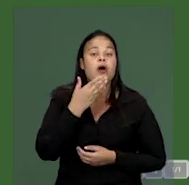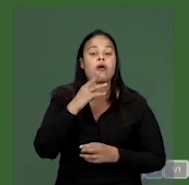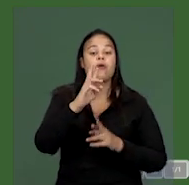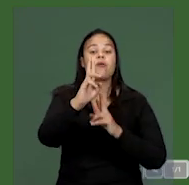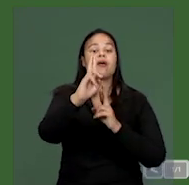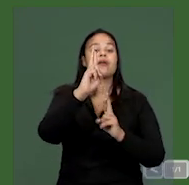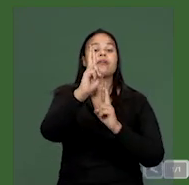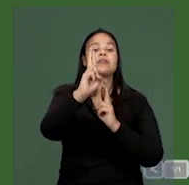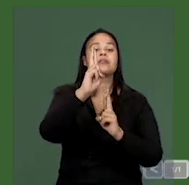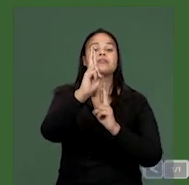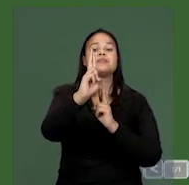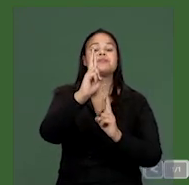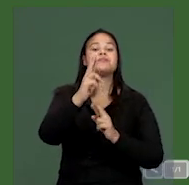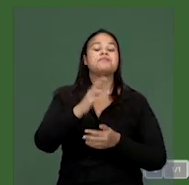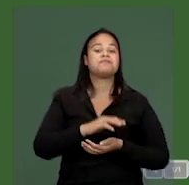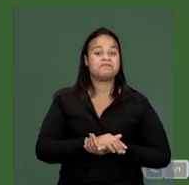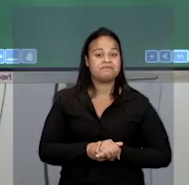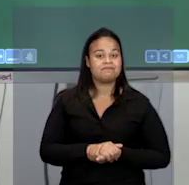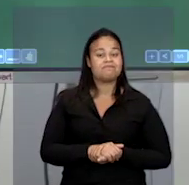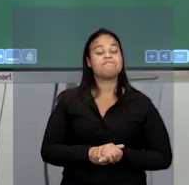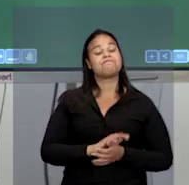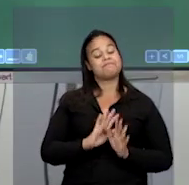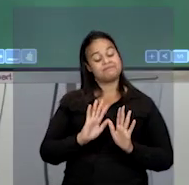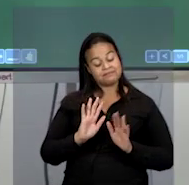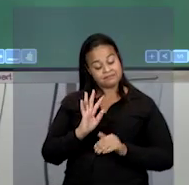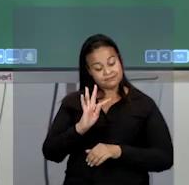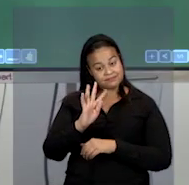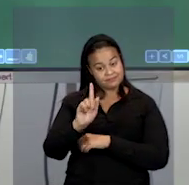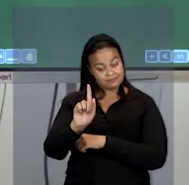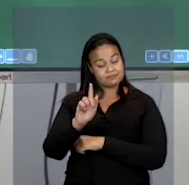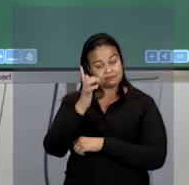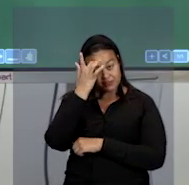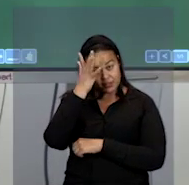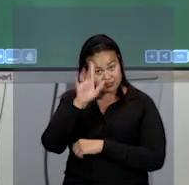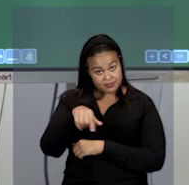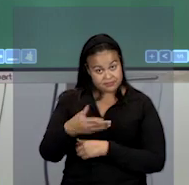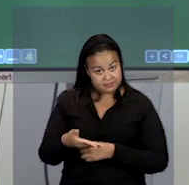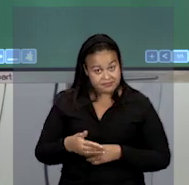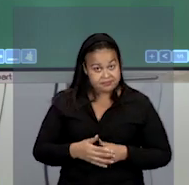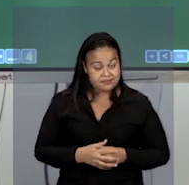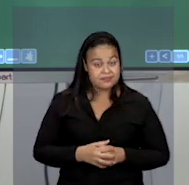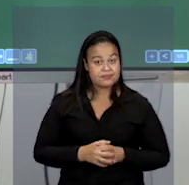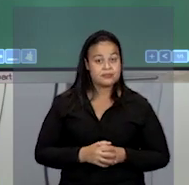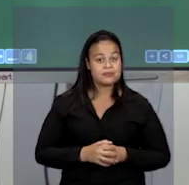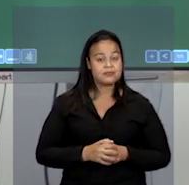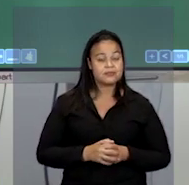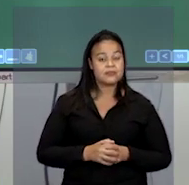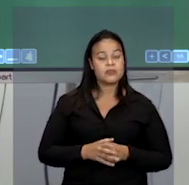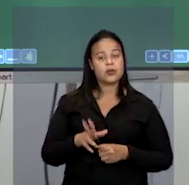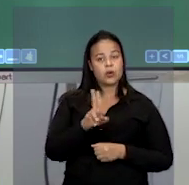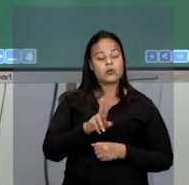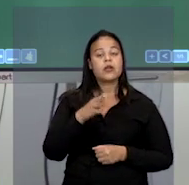Muito fácil, né? Qual que é? Tangente. Então, eu só posso trabalhar com a